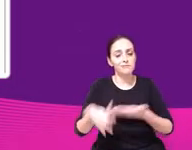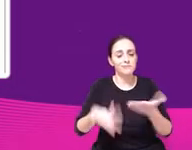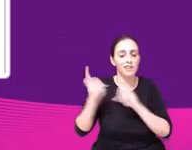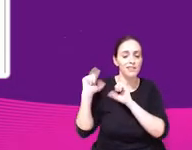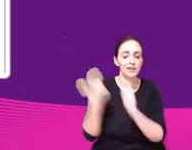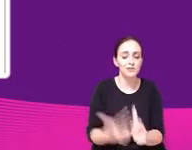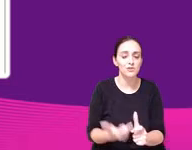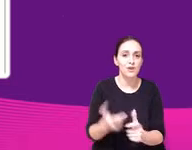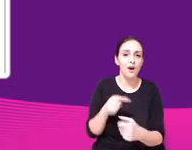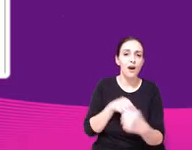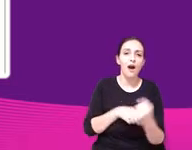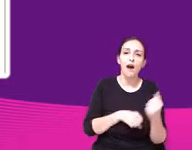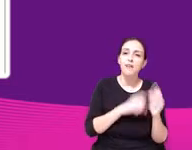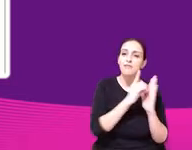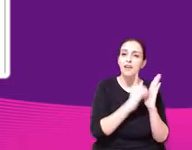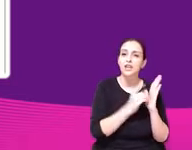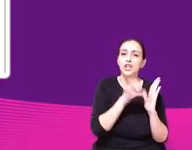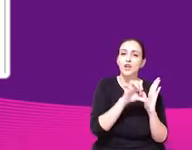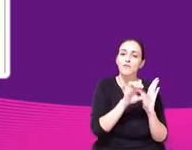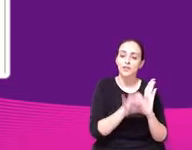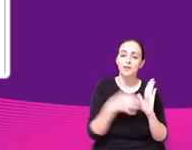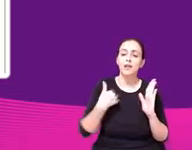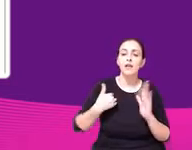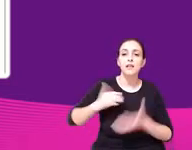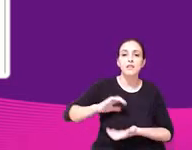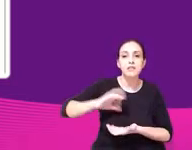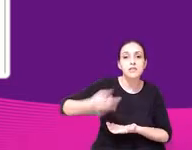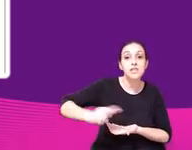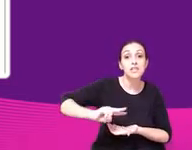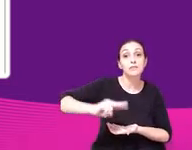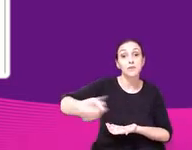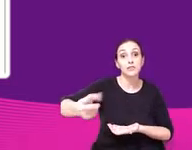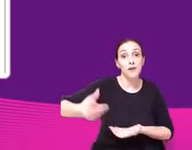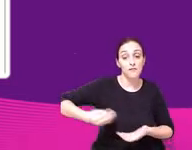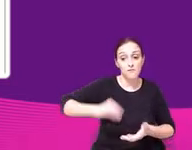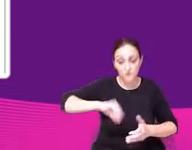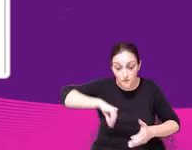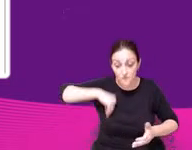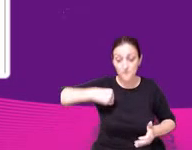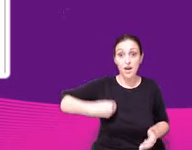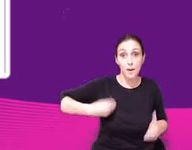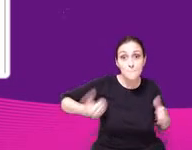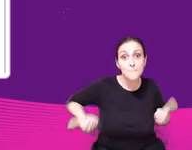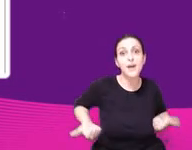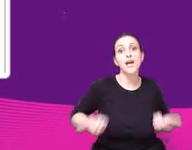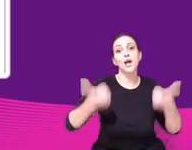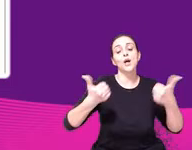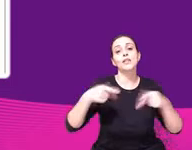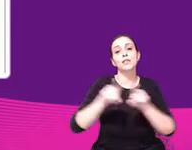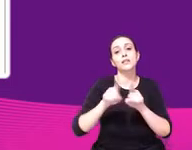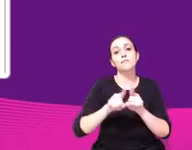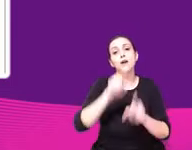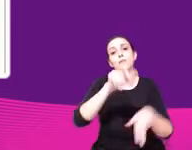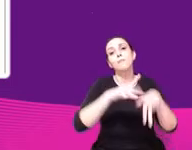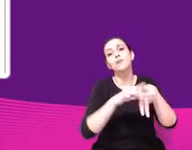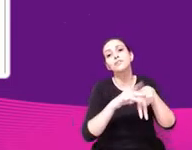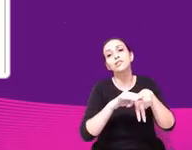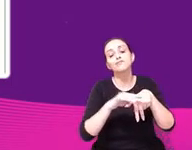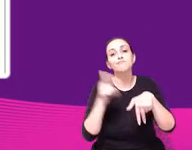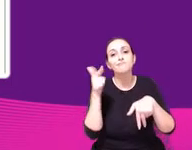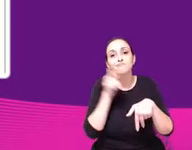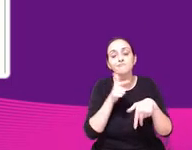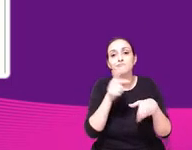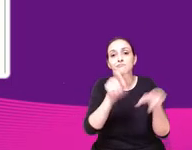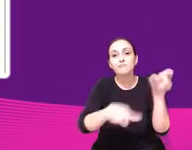90 mostra realmente que o transplante tem uma sobrevida melhor que os pacientes em lista, mesmo os transplantes com